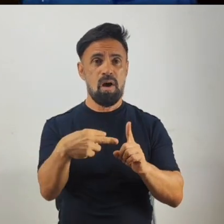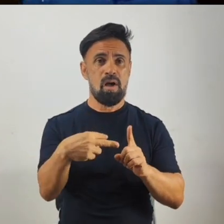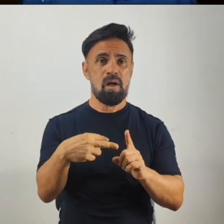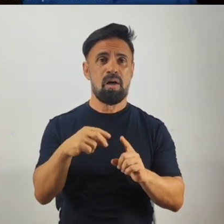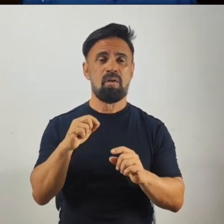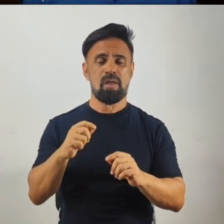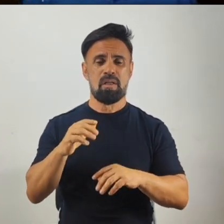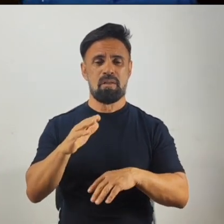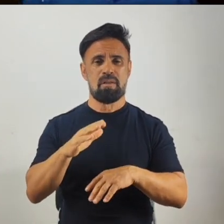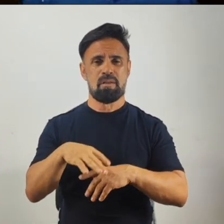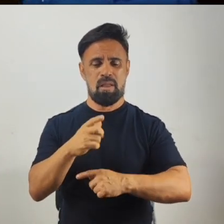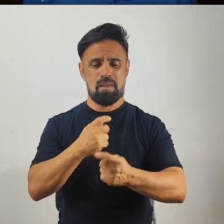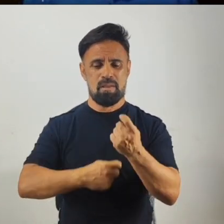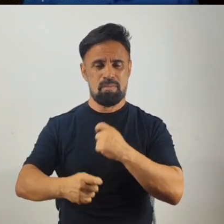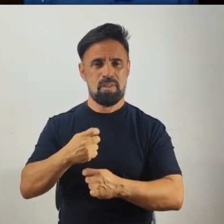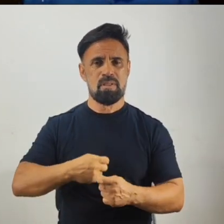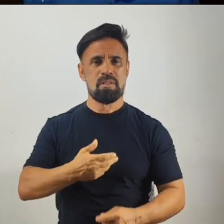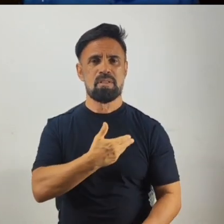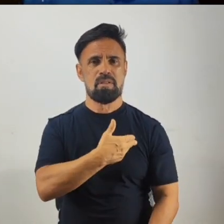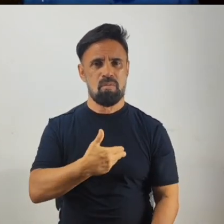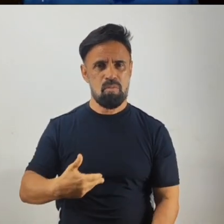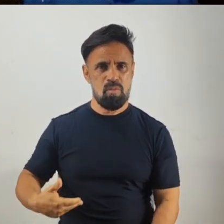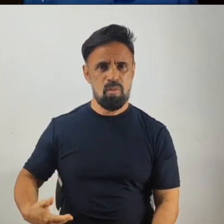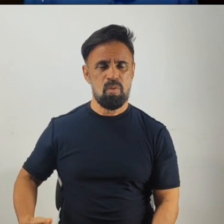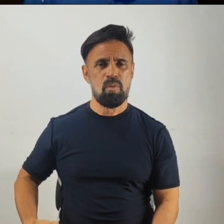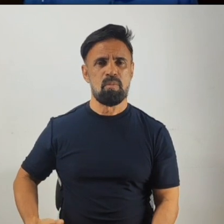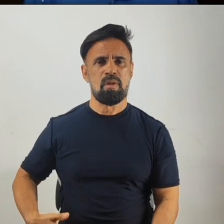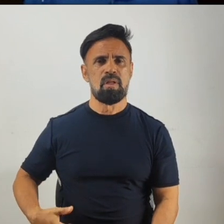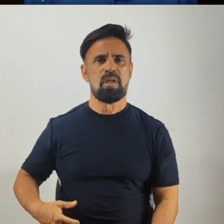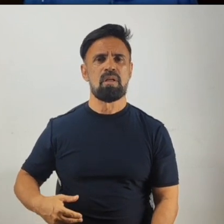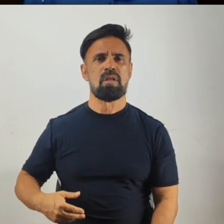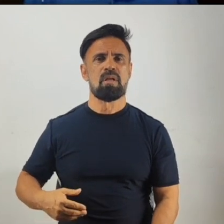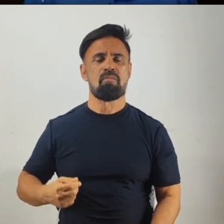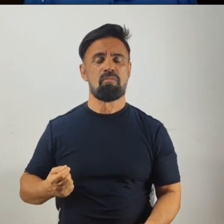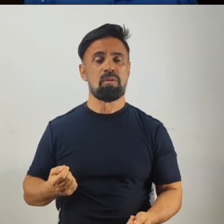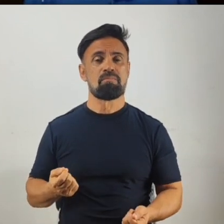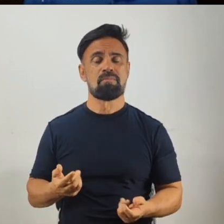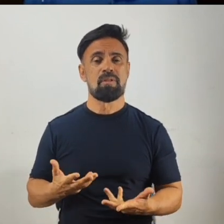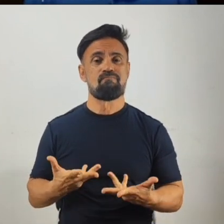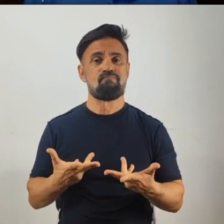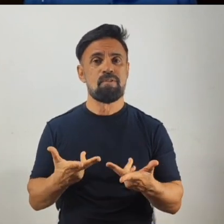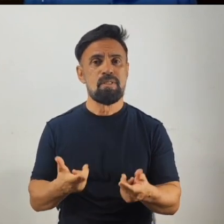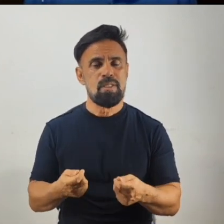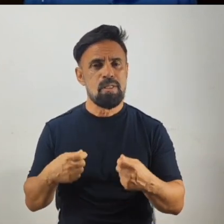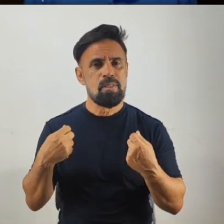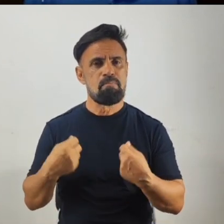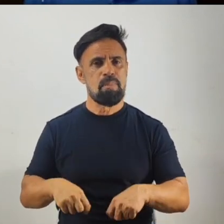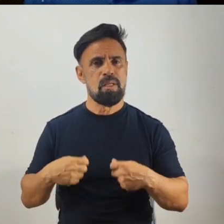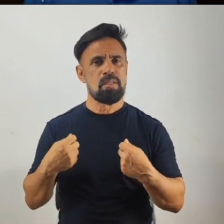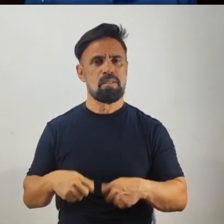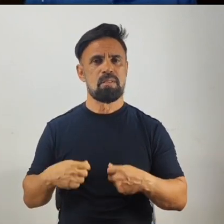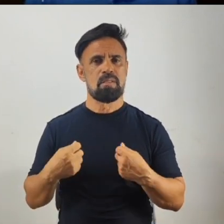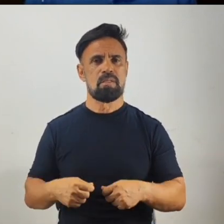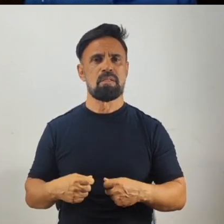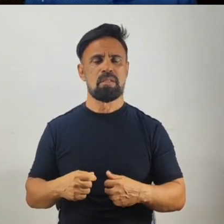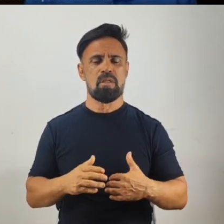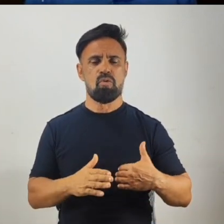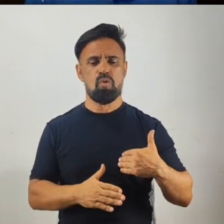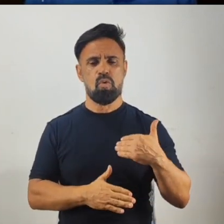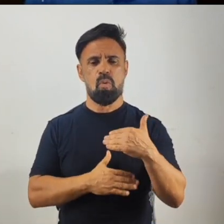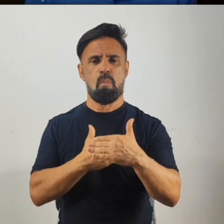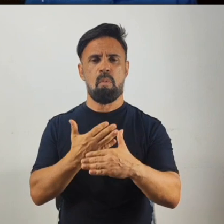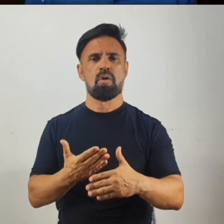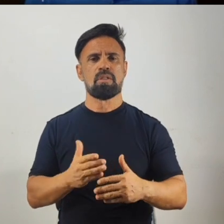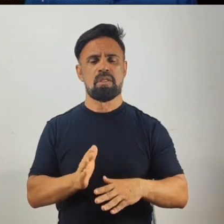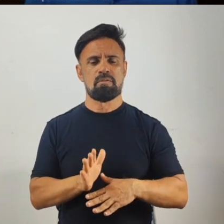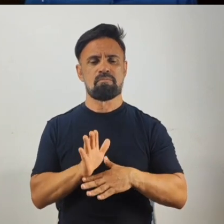específico da administração pública compreenda o quanto de eficiência ele precisa